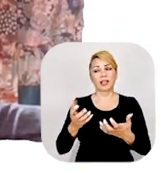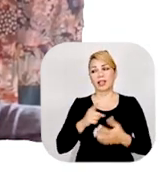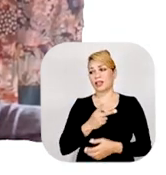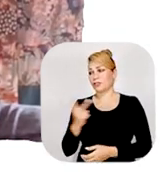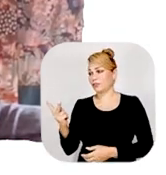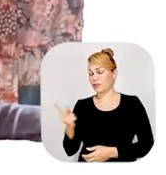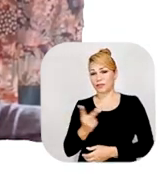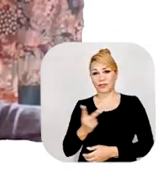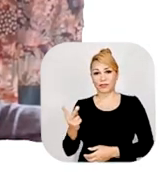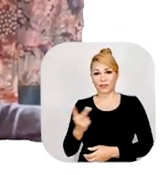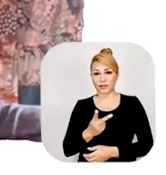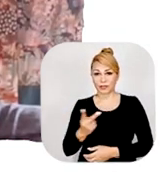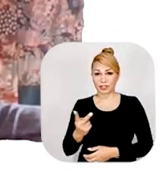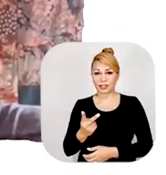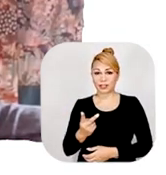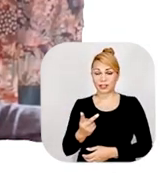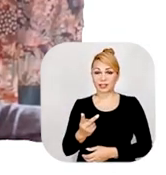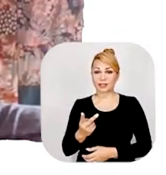aí com suas